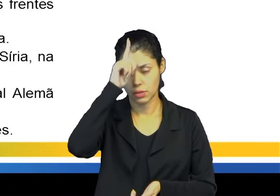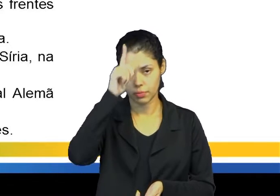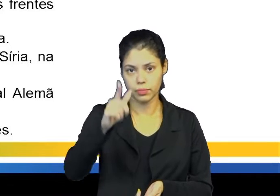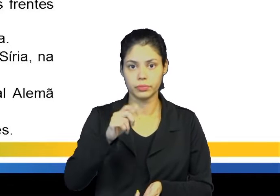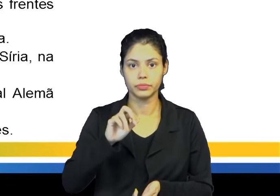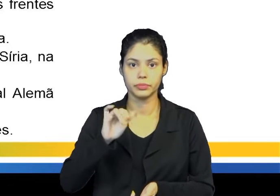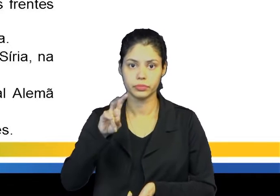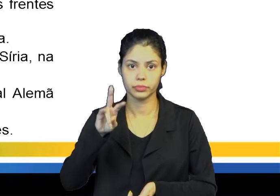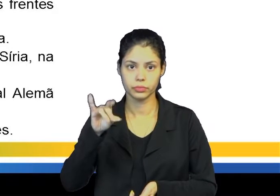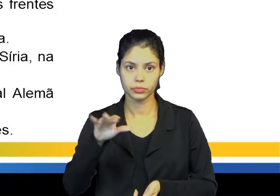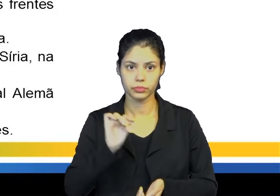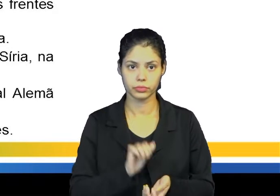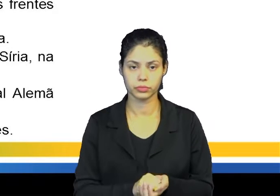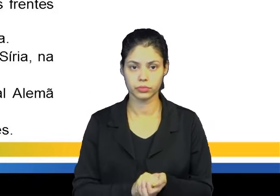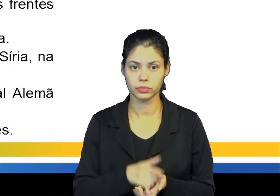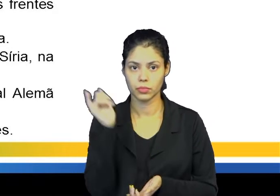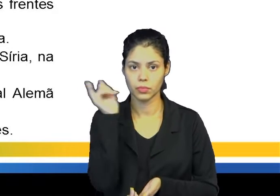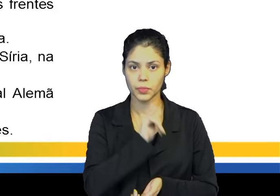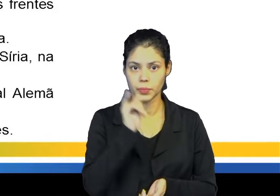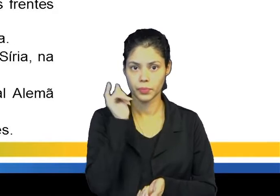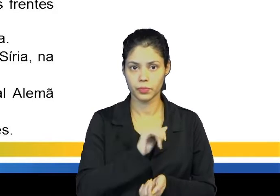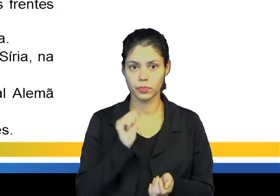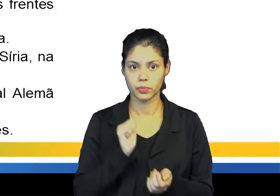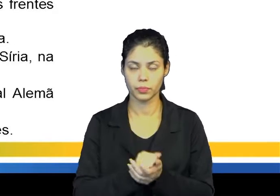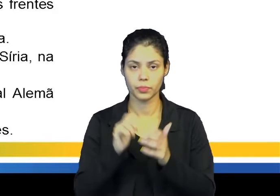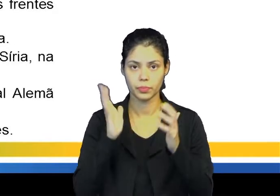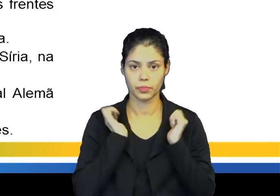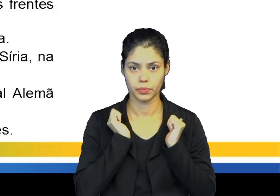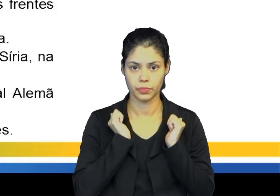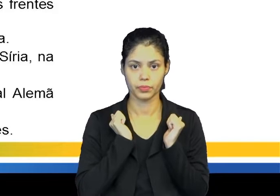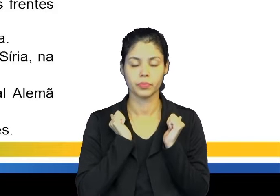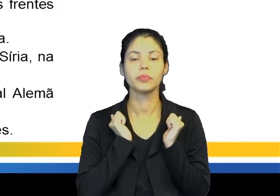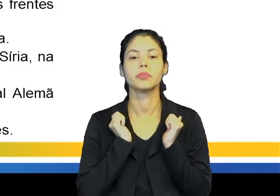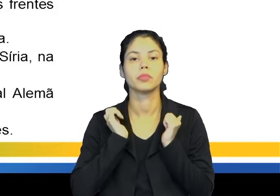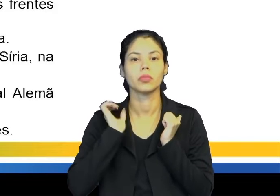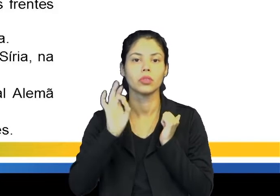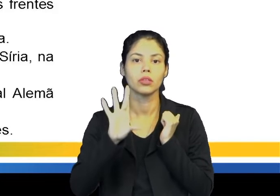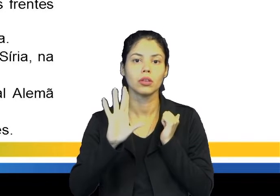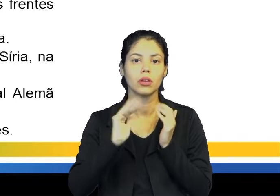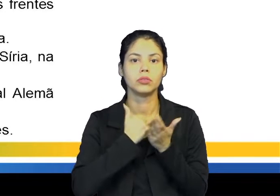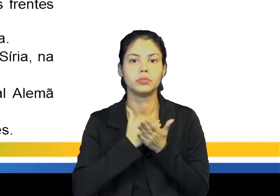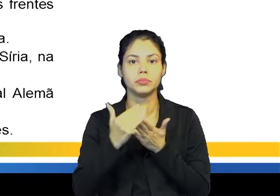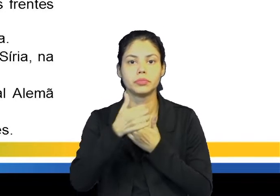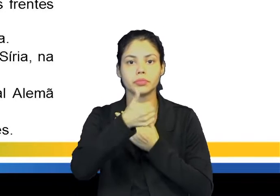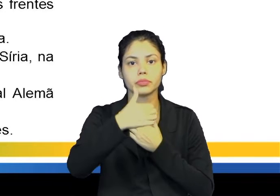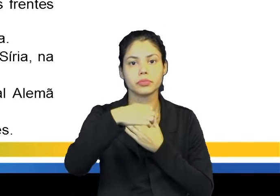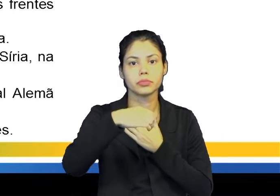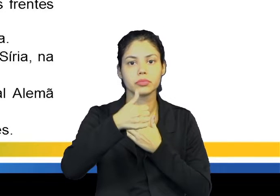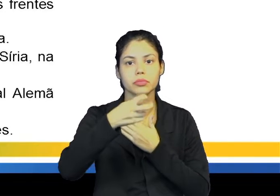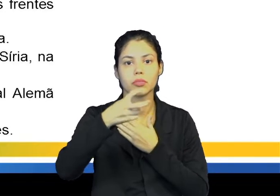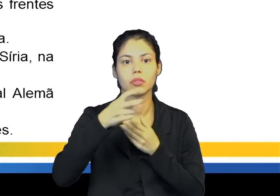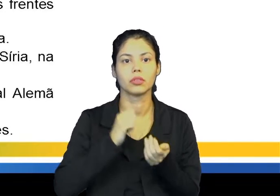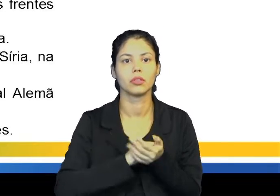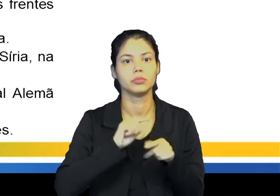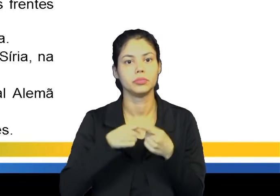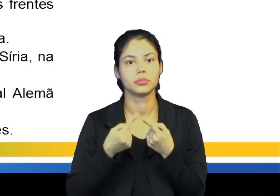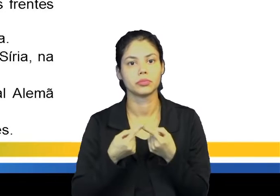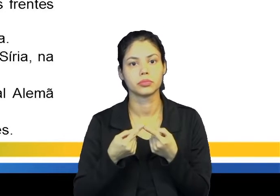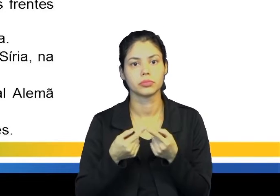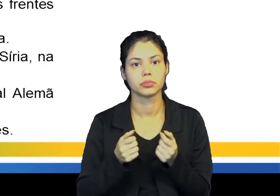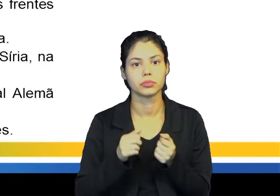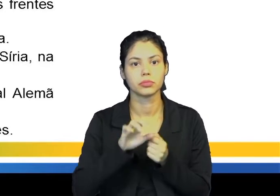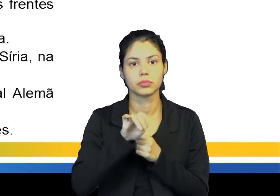Áustria-Hungria. A Itália declarou-se neutra, né? Ela entrou apenas no início de 1915, mais do lado